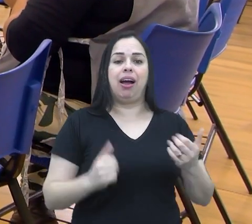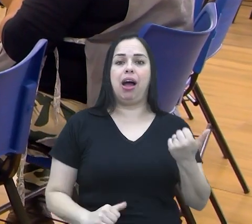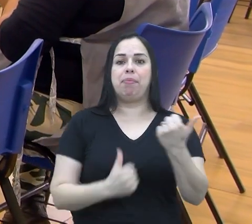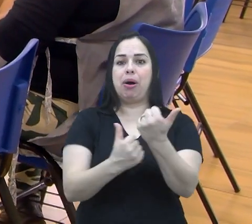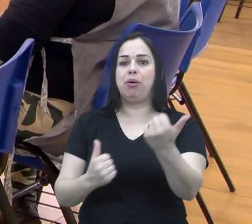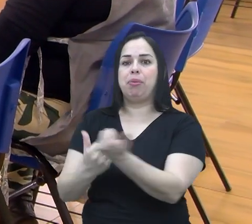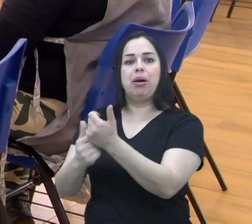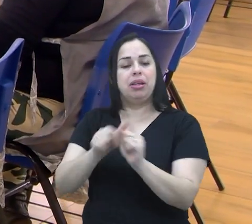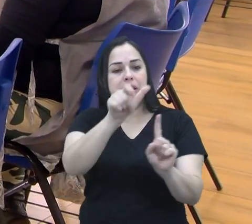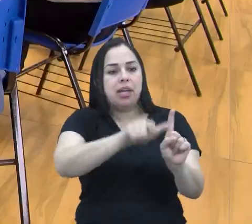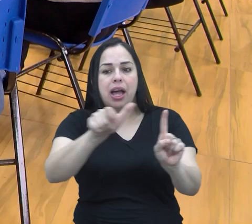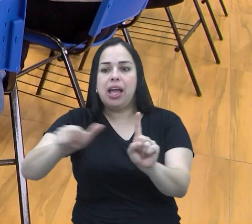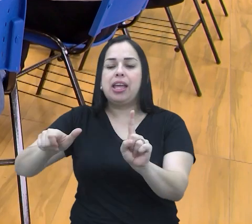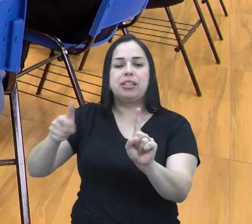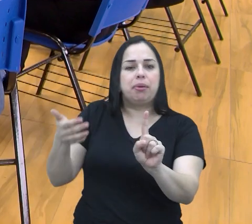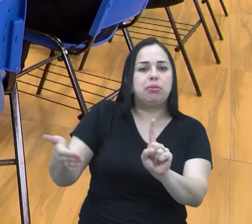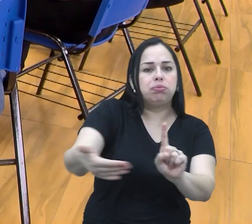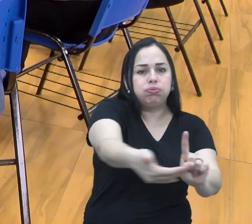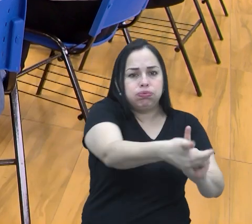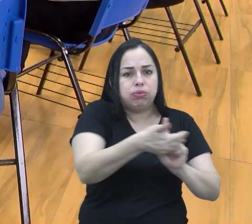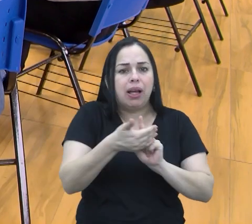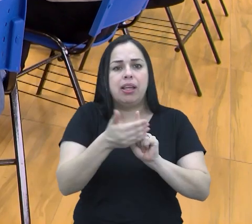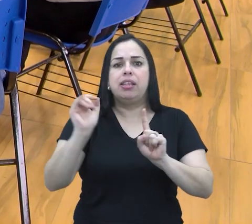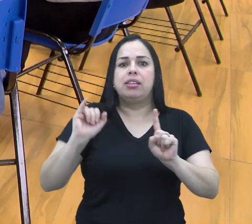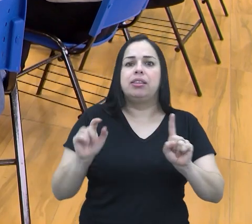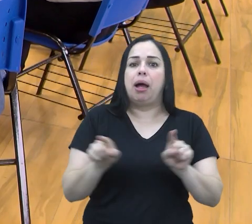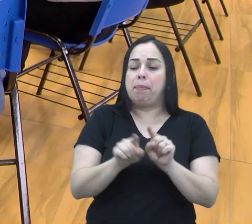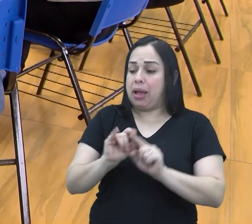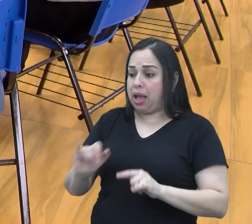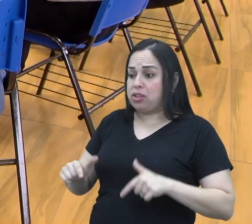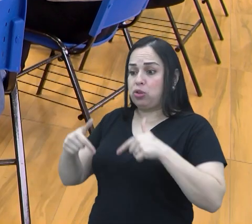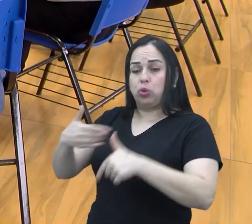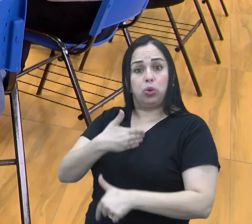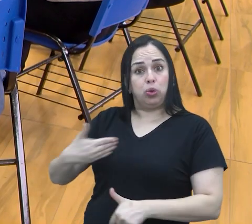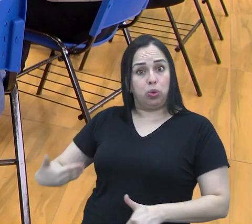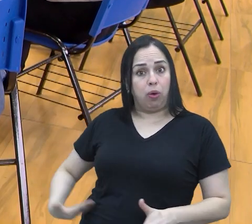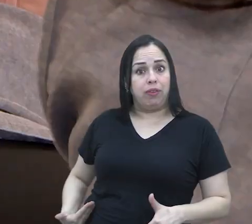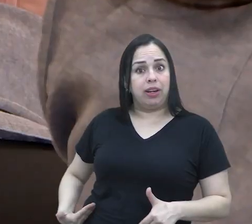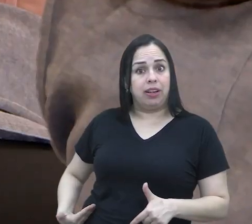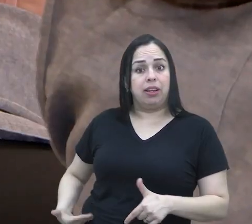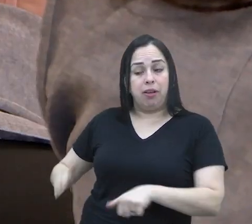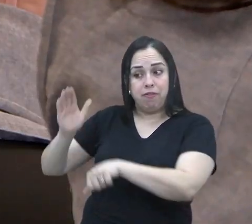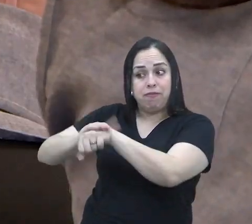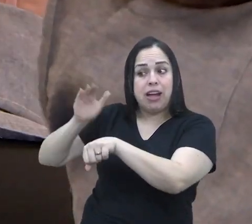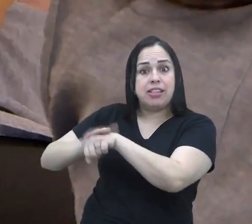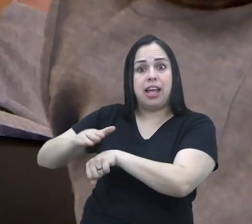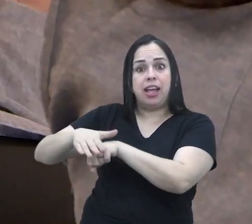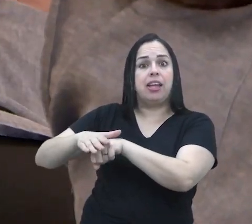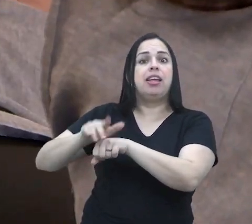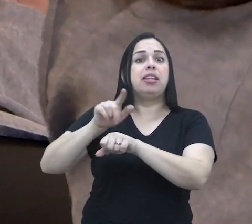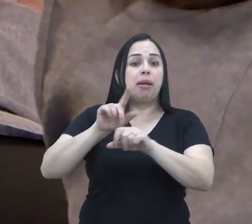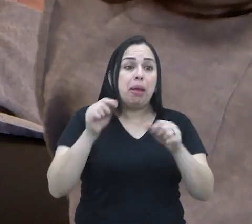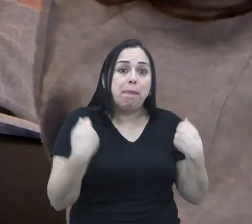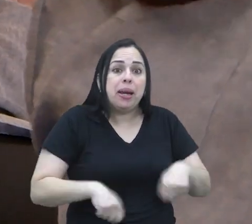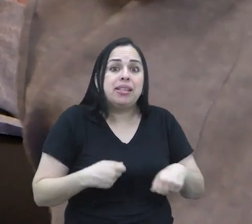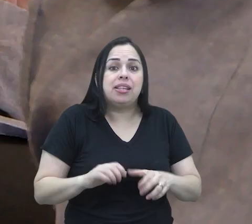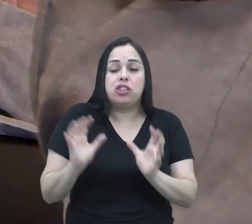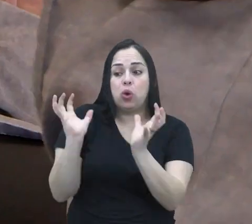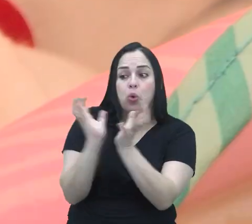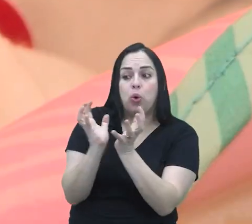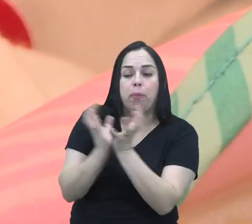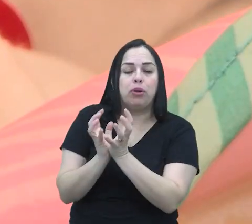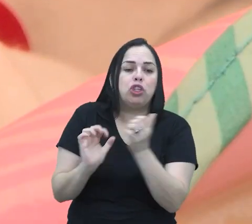e acolhimento às mães. E tão importante quanto as políticas públicas sobre o tema é a necessidade de uma rede de apoio